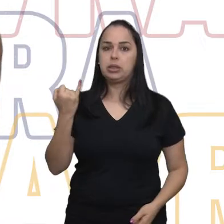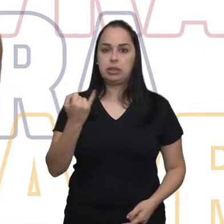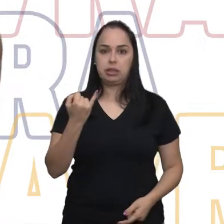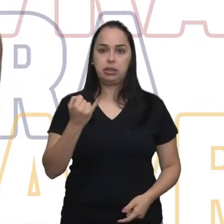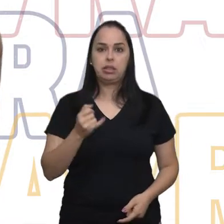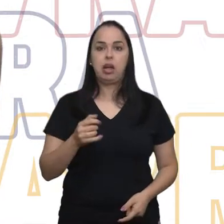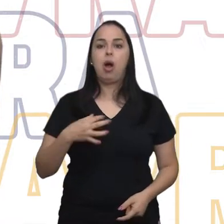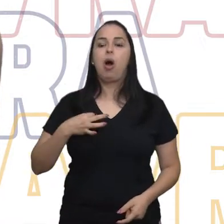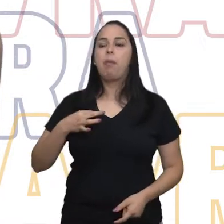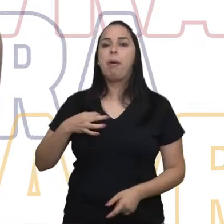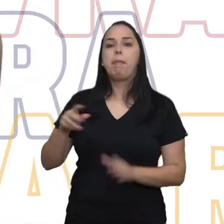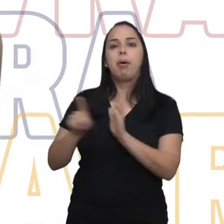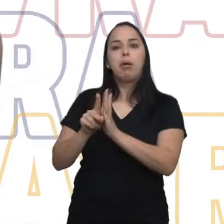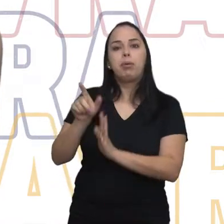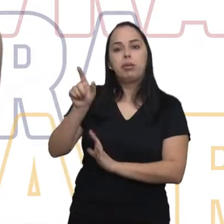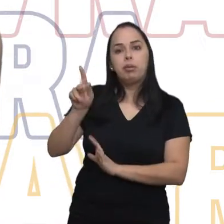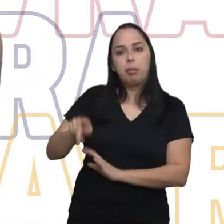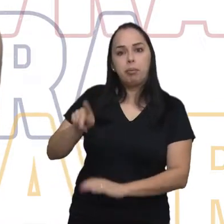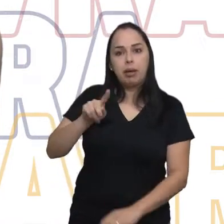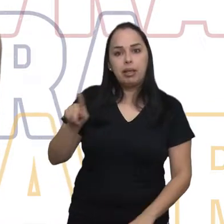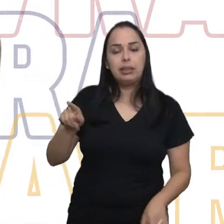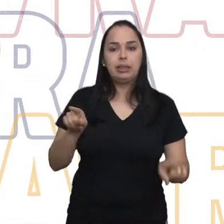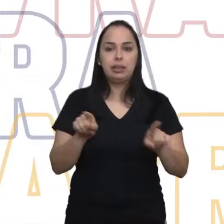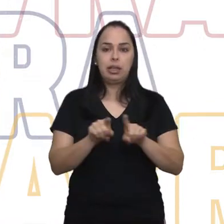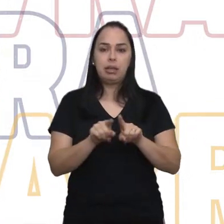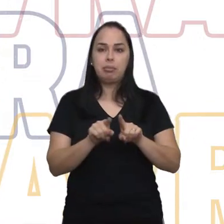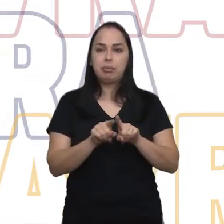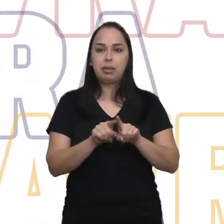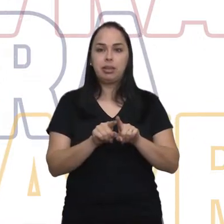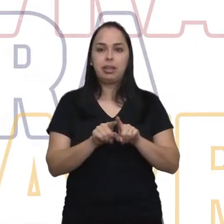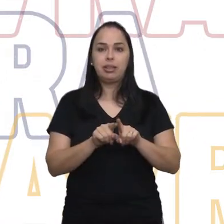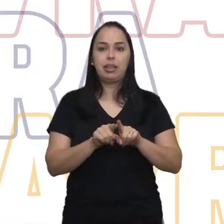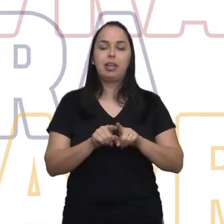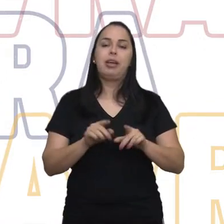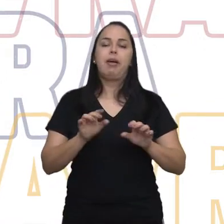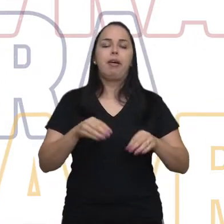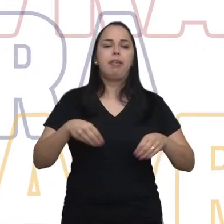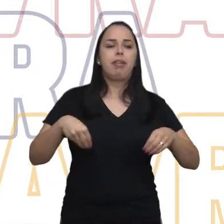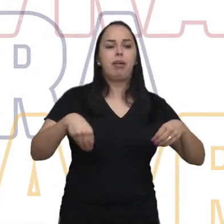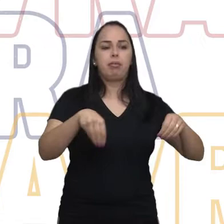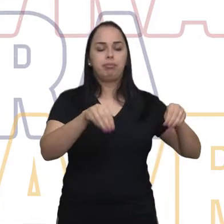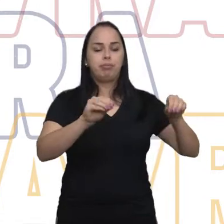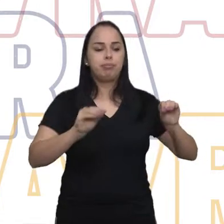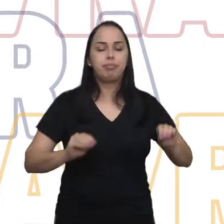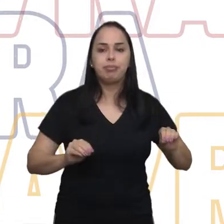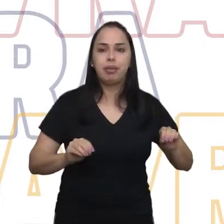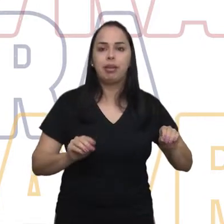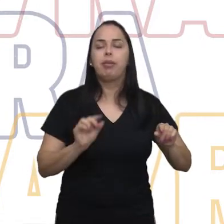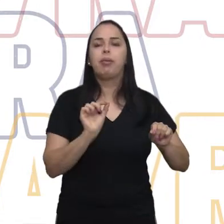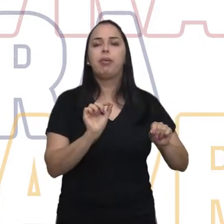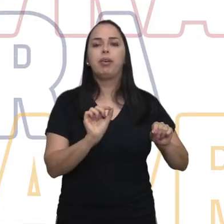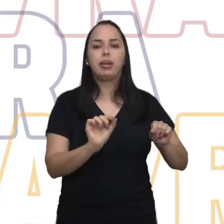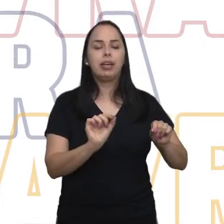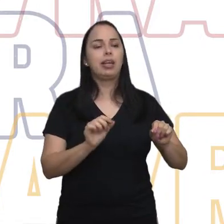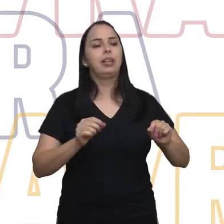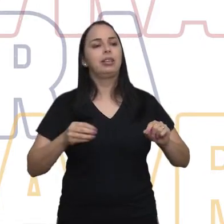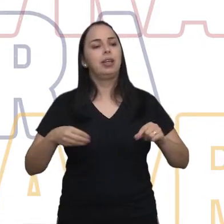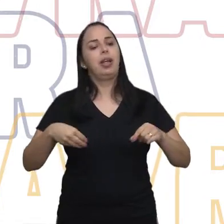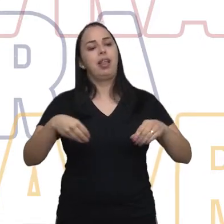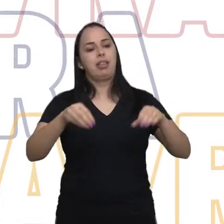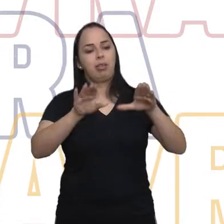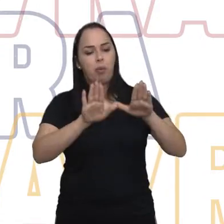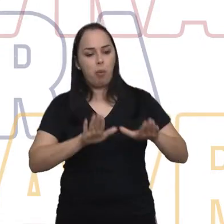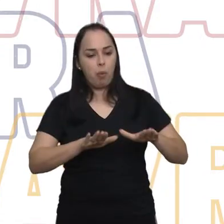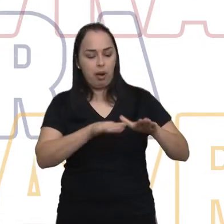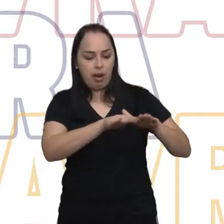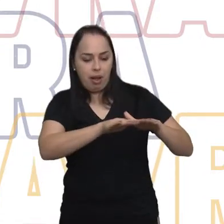foram dos padres, não é? E nós temos também a parte de alfaias. O que seriam as alfaias? As alfaias são